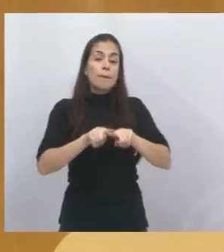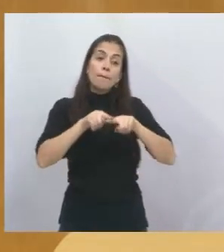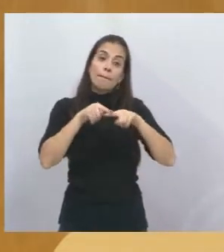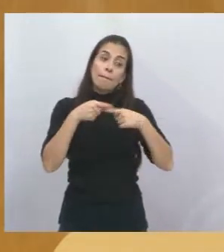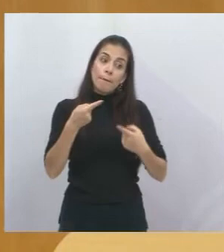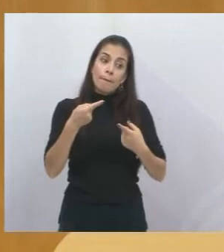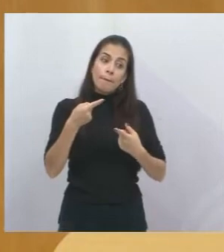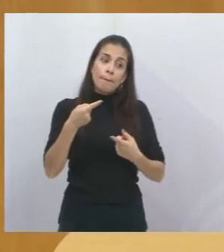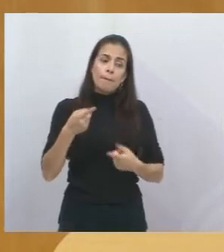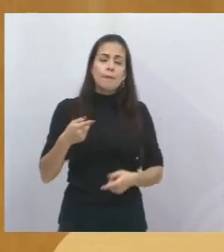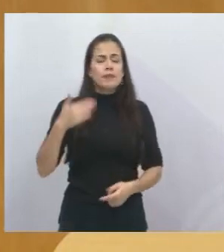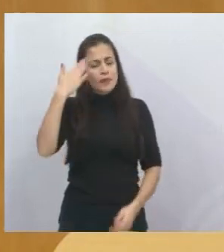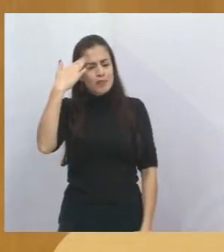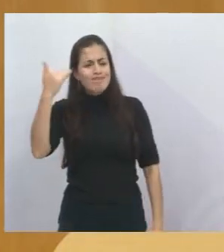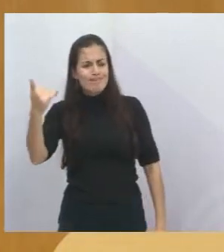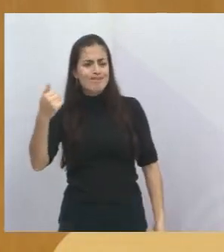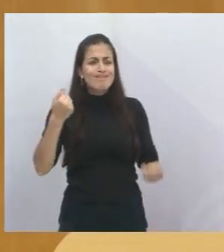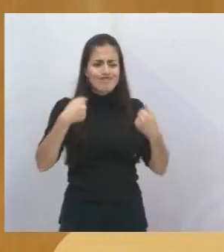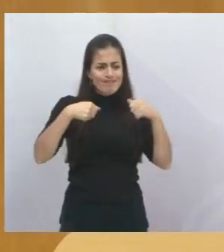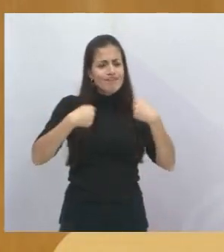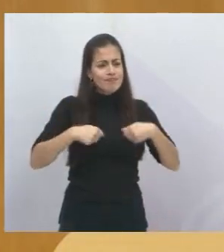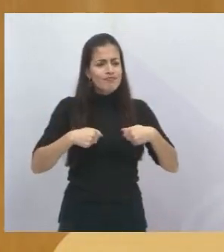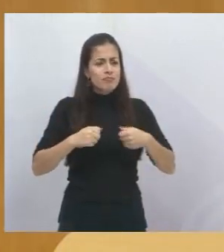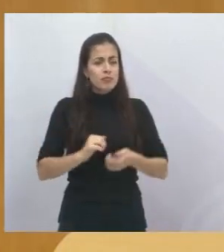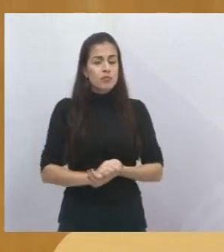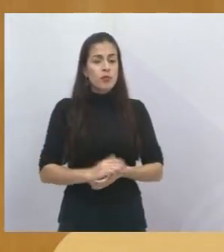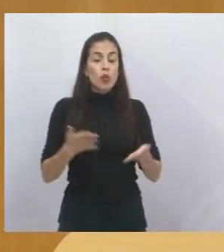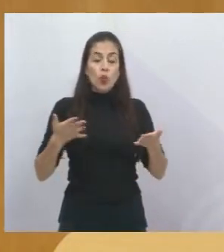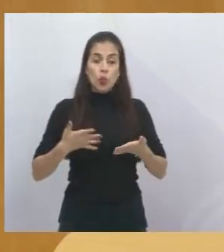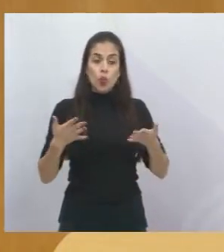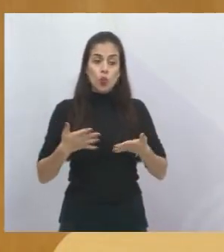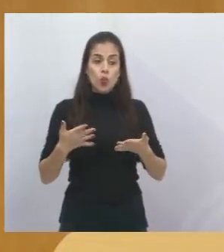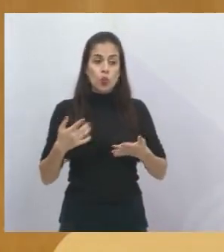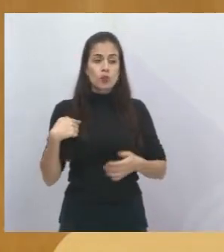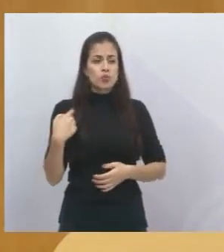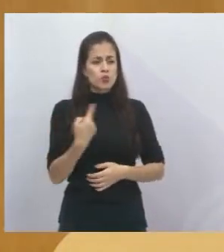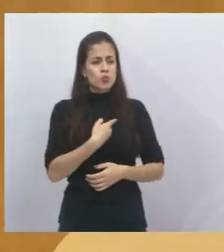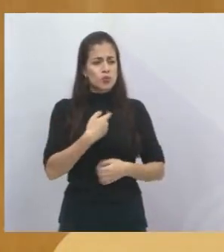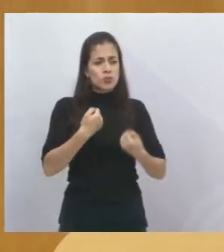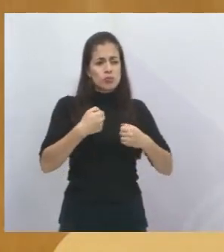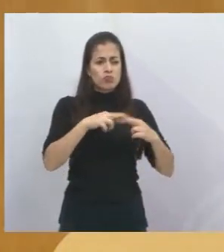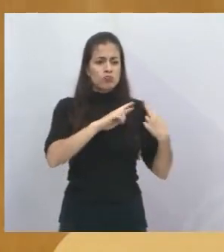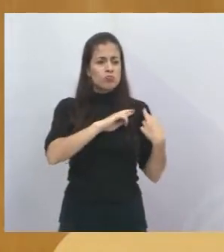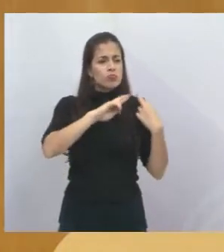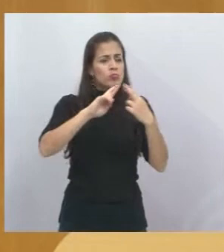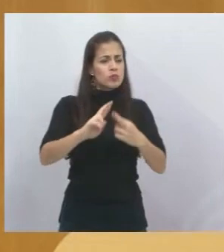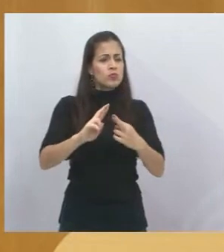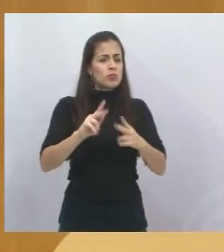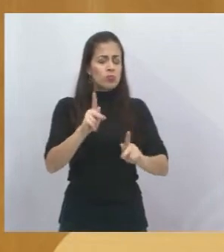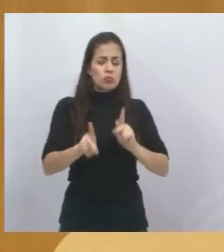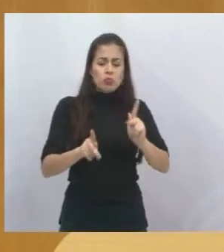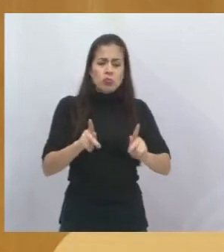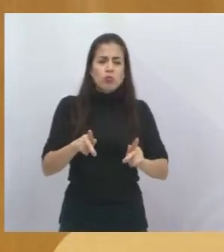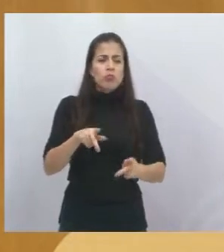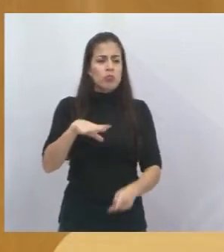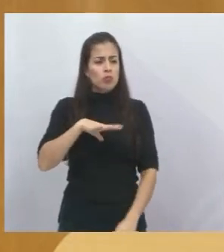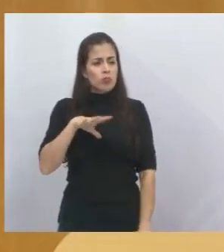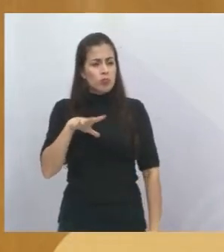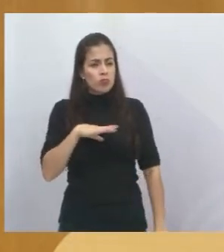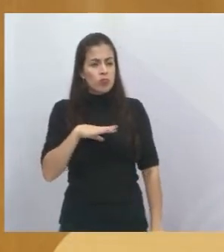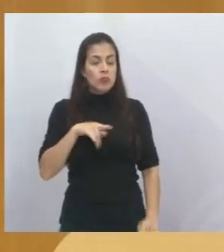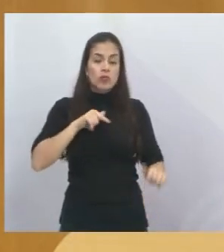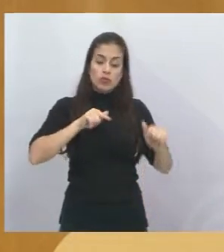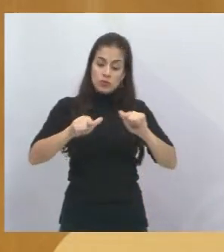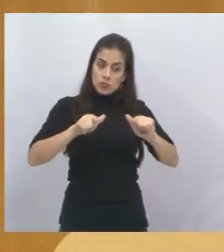que nós temos que saber que hoje nós temos que ter essa responsabilidade com o povo da nossa cidade, com